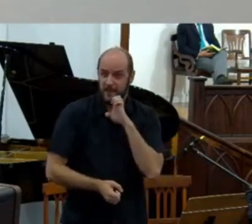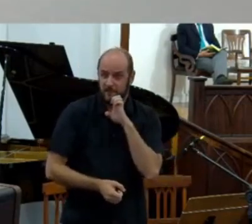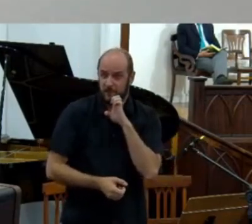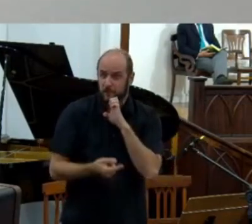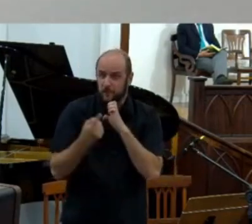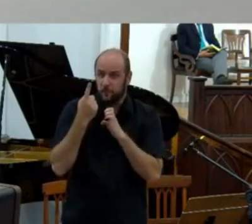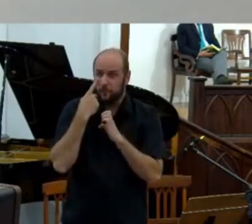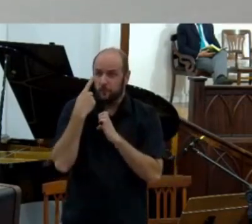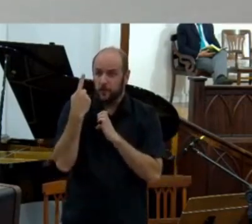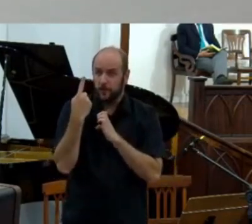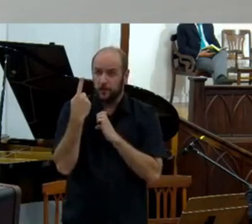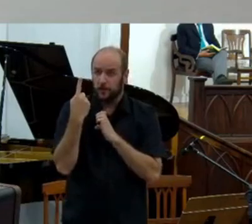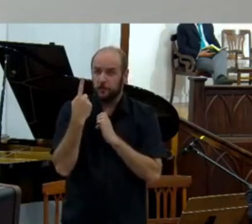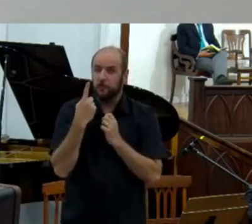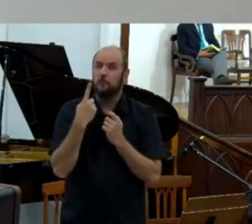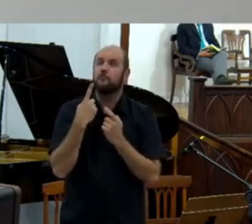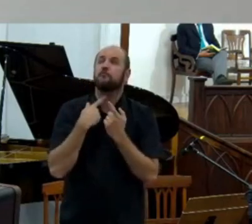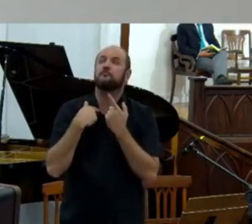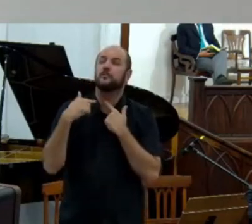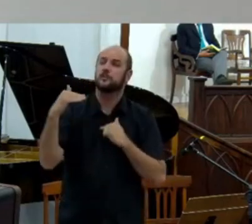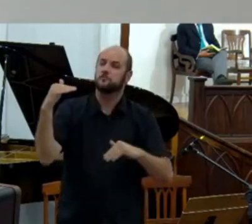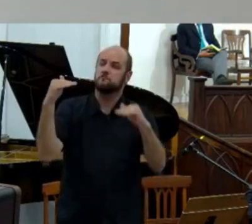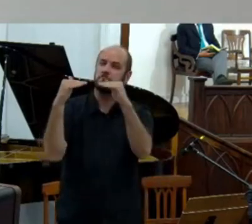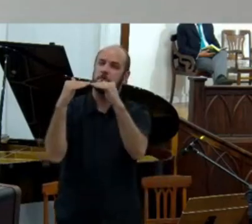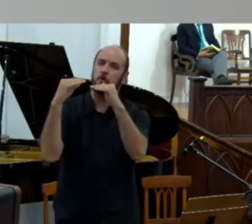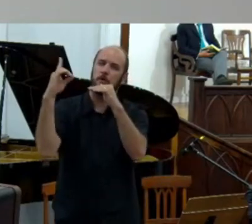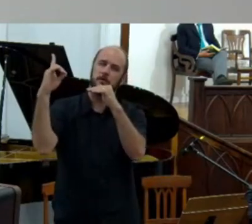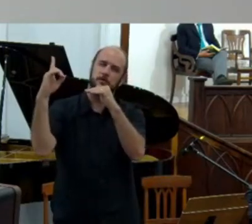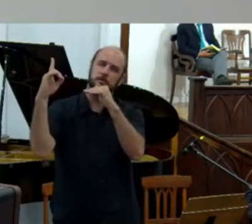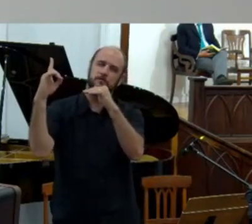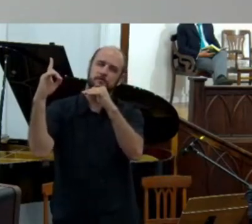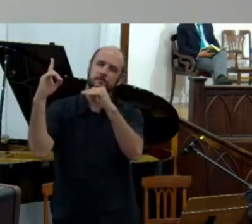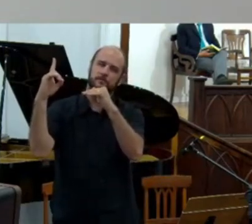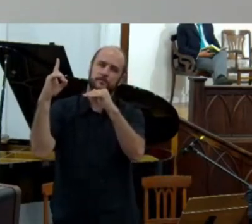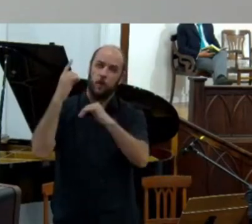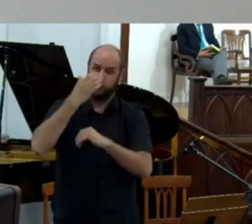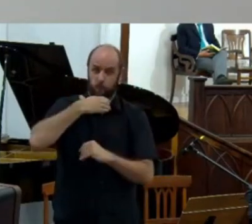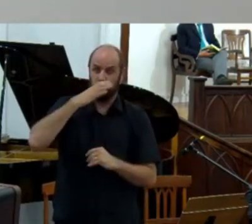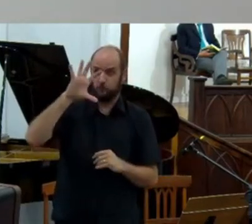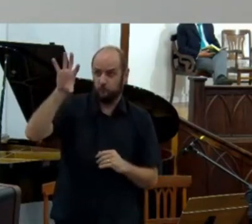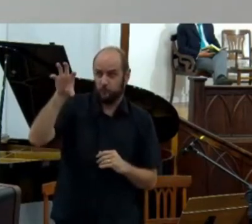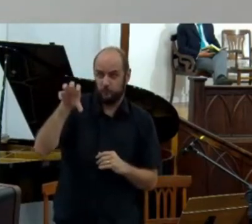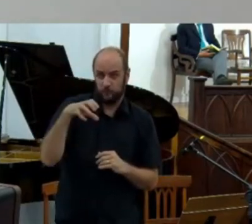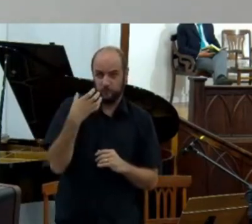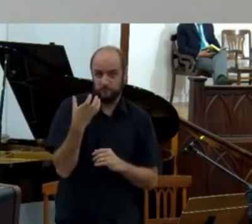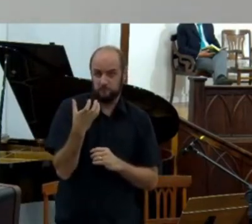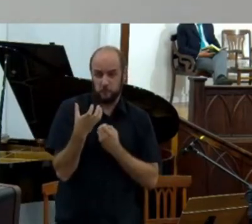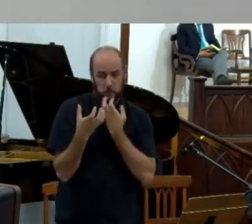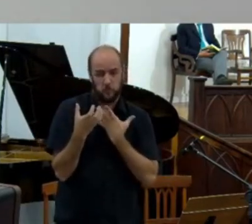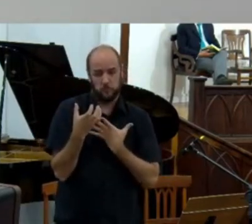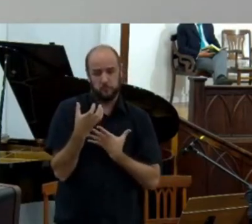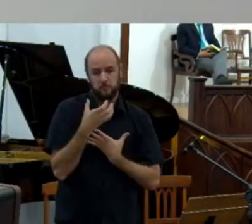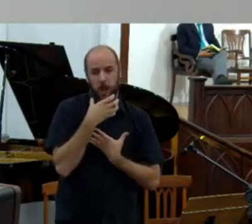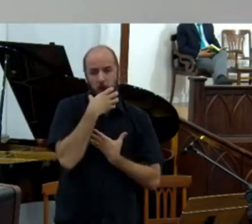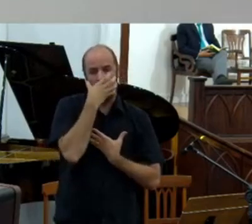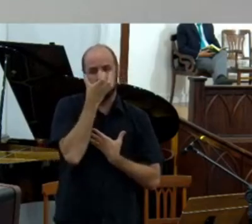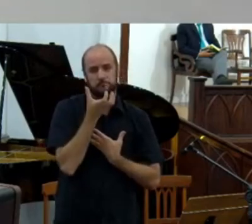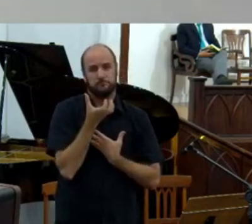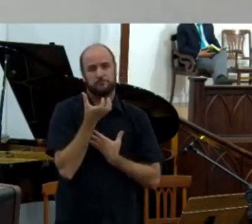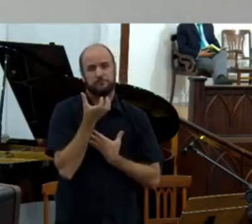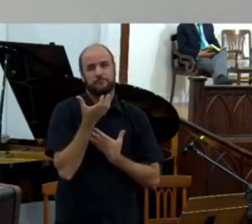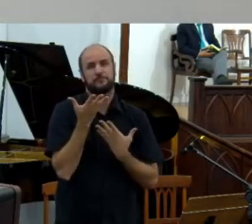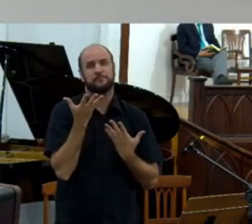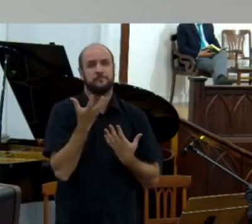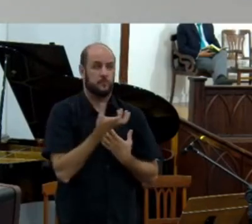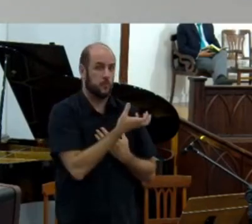cobiçou ser igual a Deus. Tomou do fruto, viu que o fruto era bom, tomou, comeu e